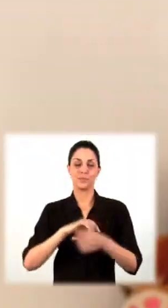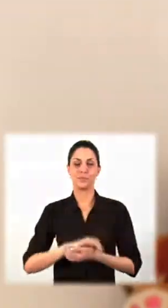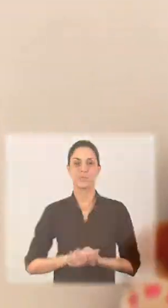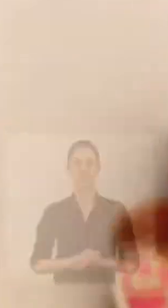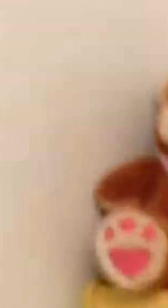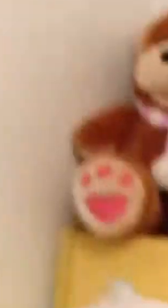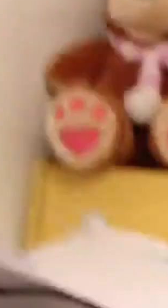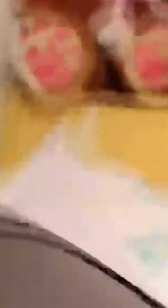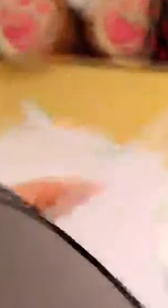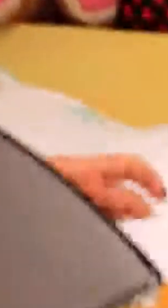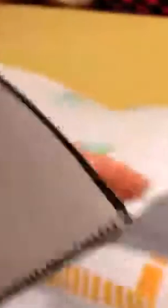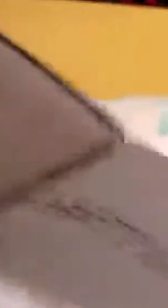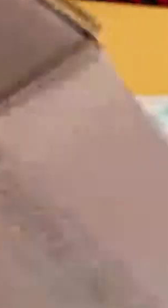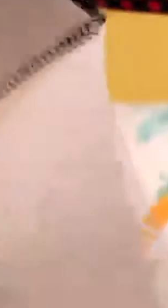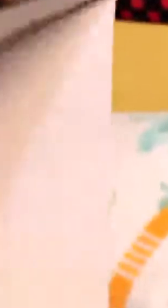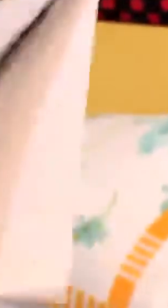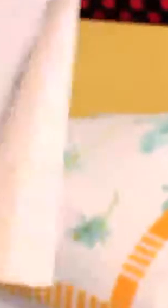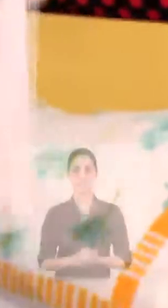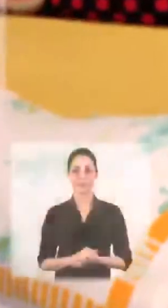Letras.